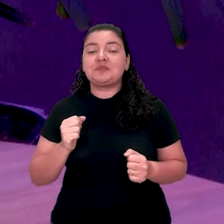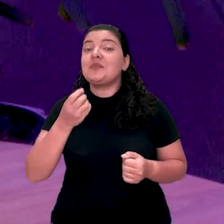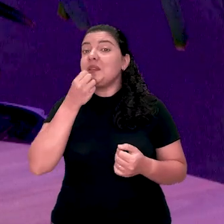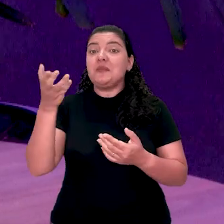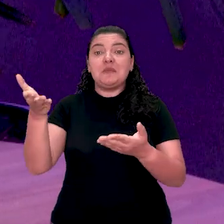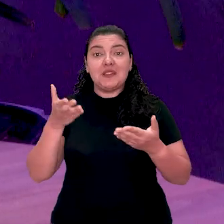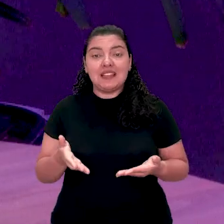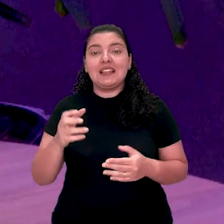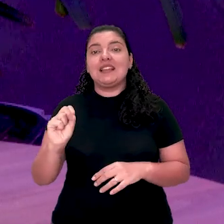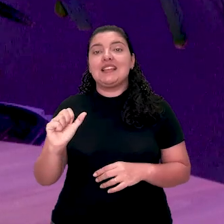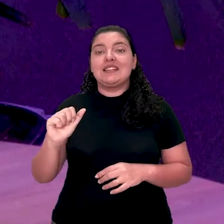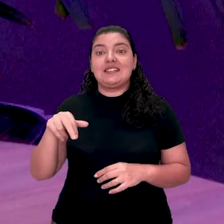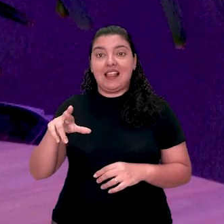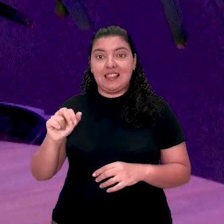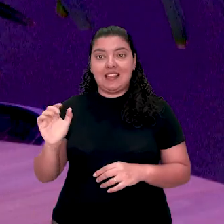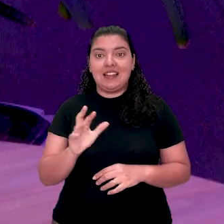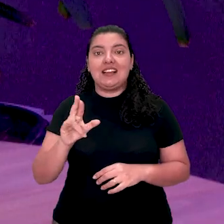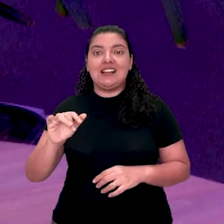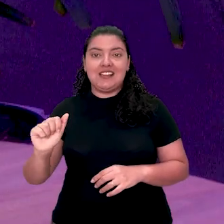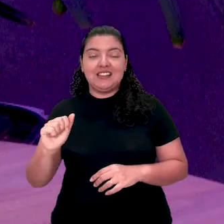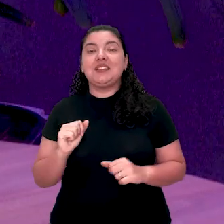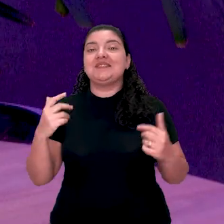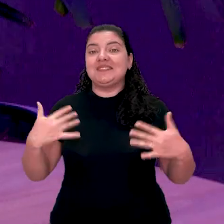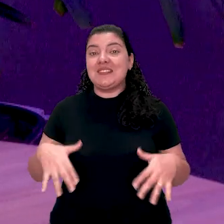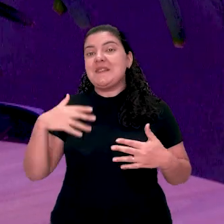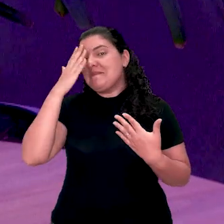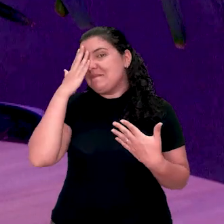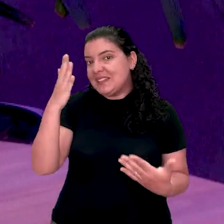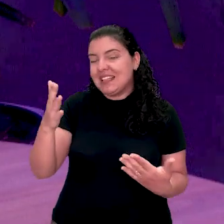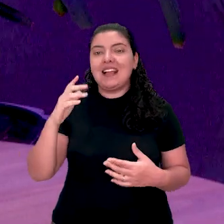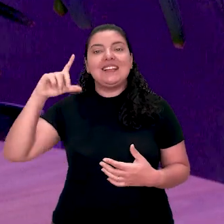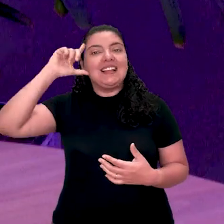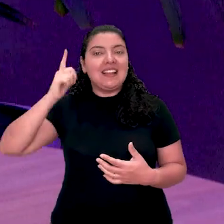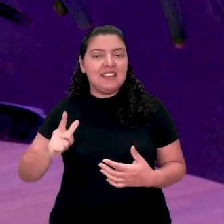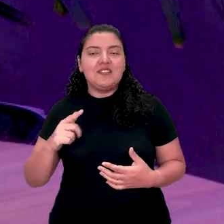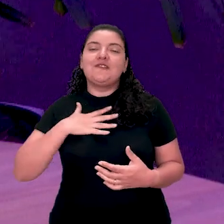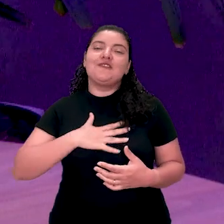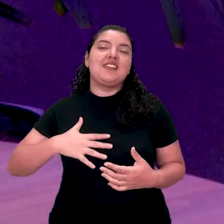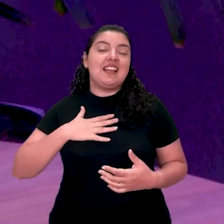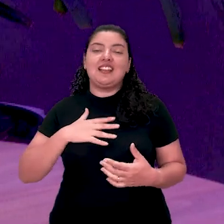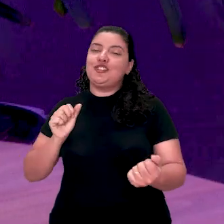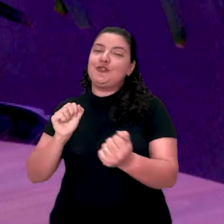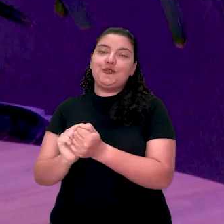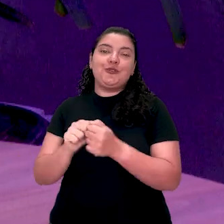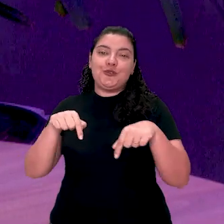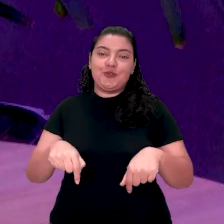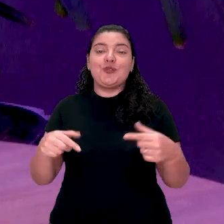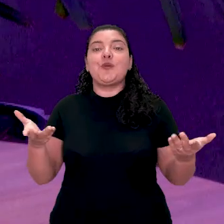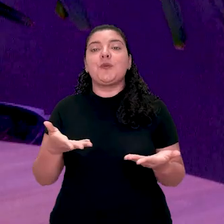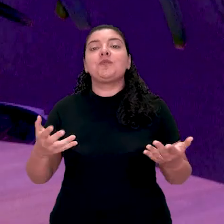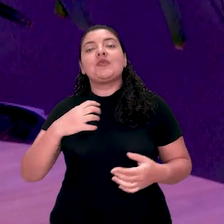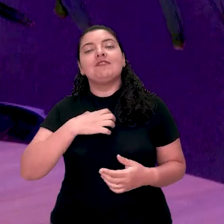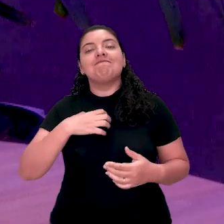Seja muito bem-vinda, Sandra Régia. Opa! Muito obrigada, Lívia. É um prazer enorme estar aqui com você. E eu me